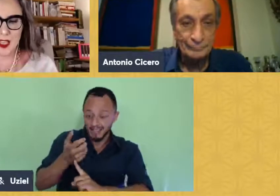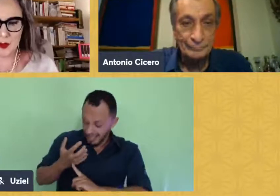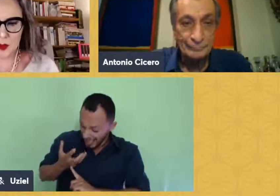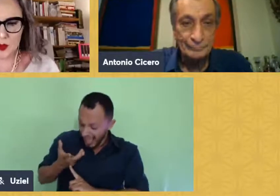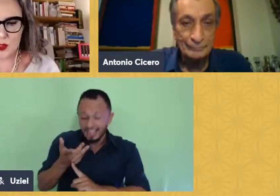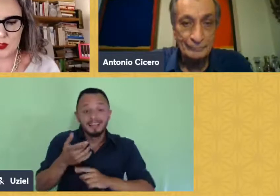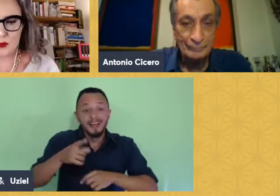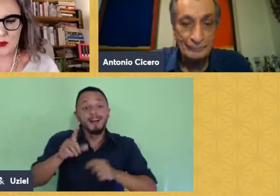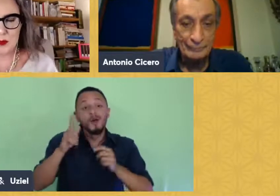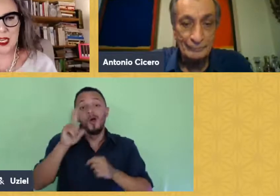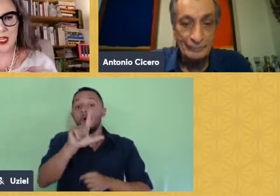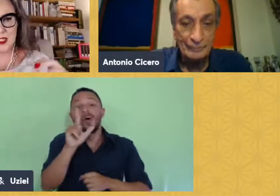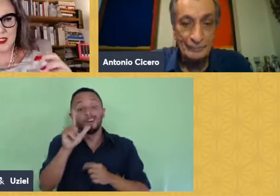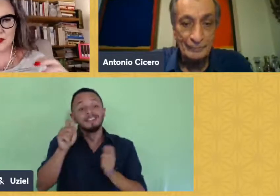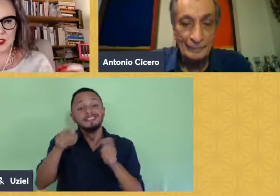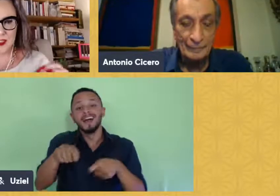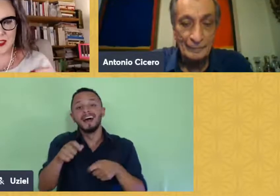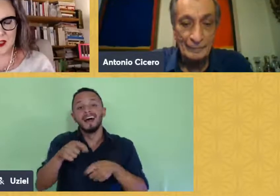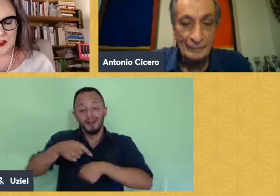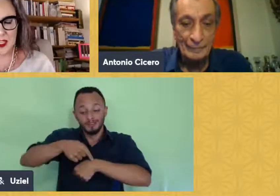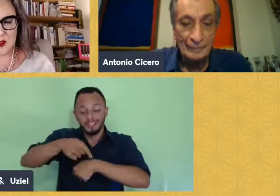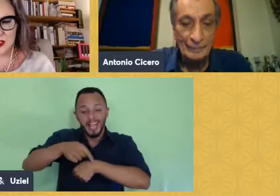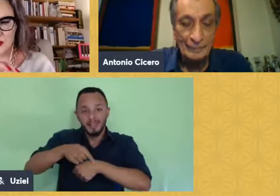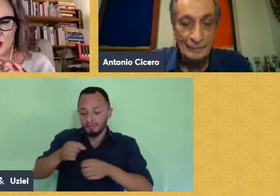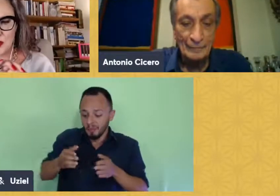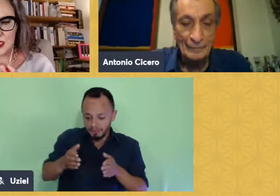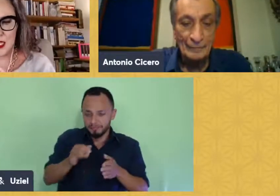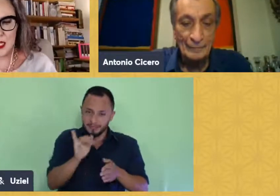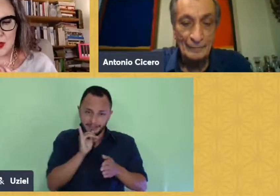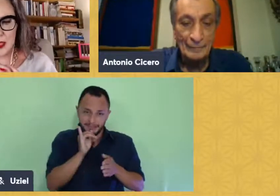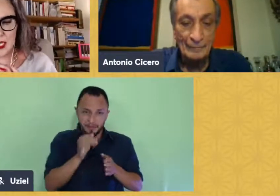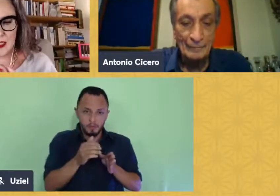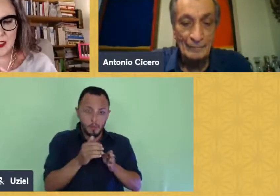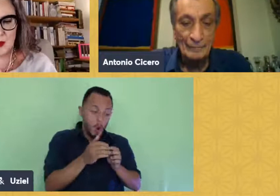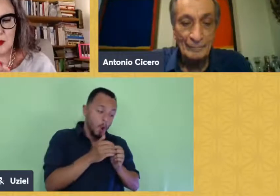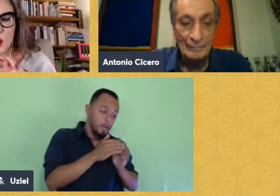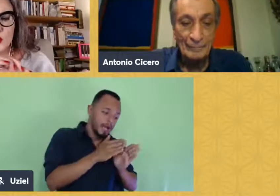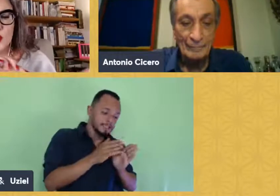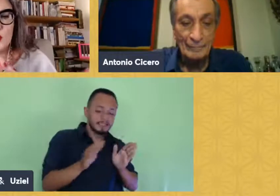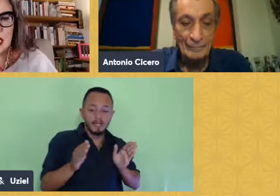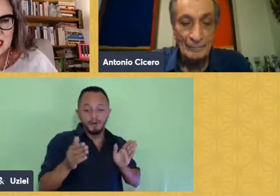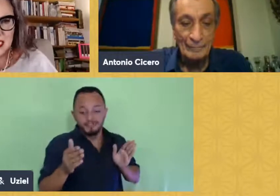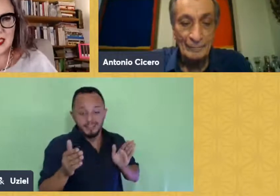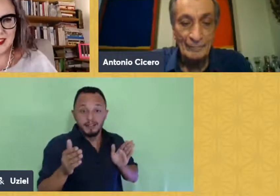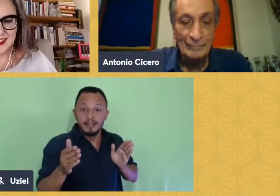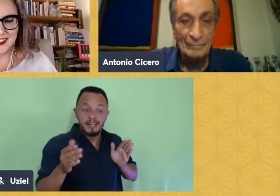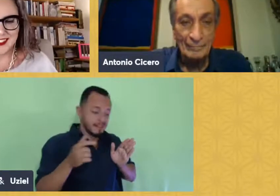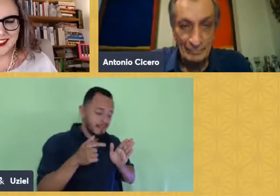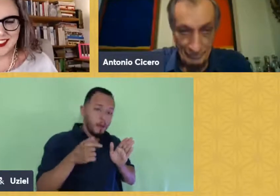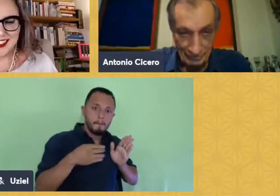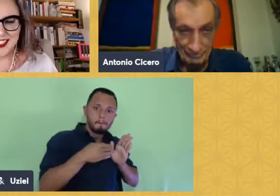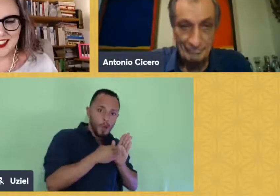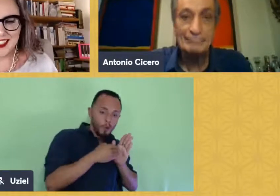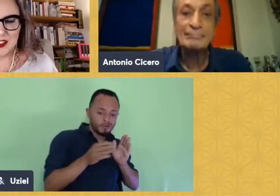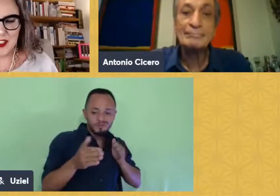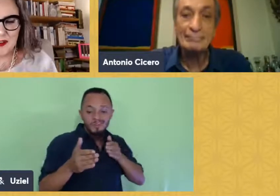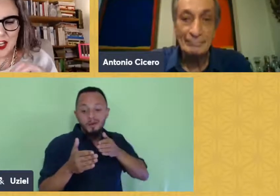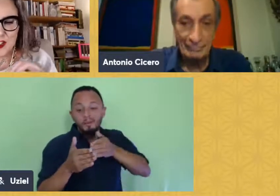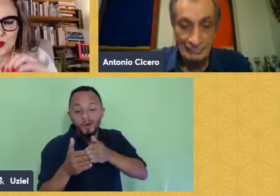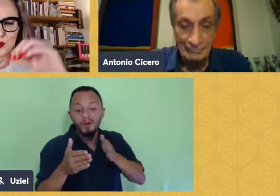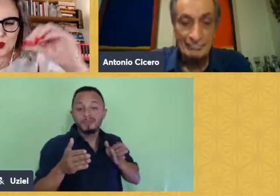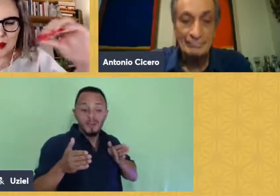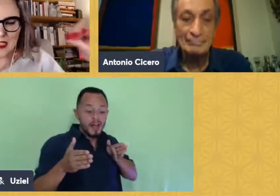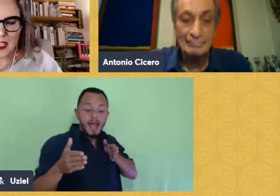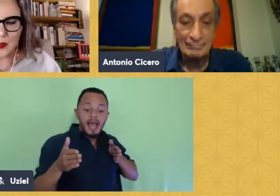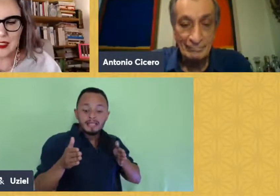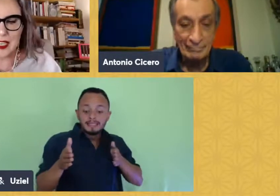esses tempos, para além de... Você até se refere a isso dessa forma, né? Para além desse ponto numa linha que vai